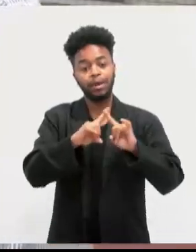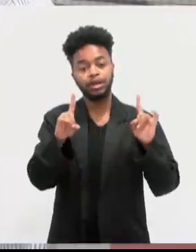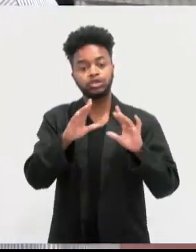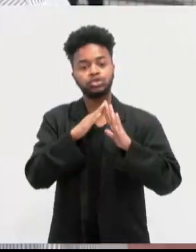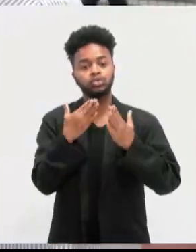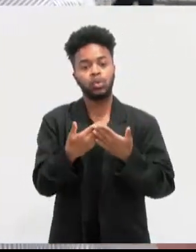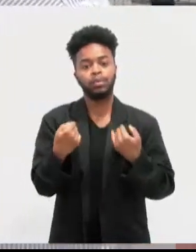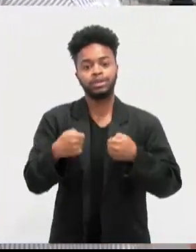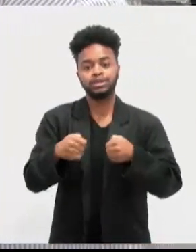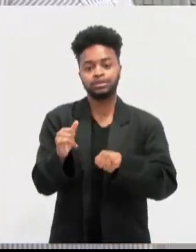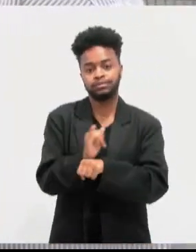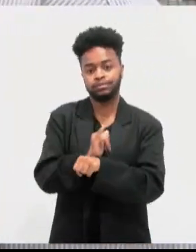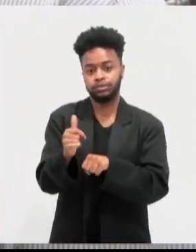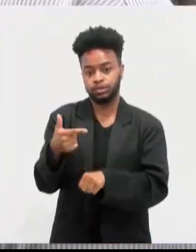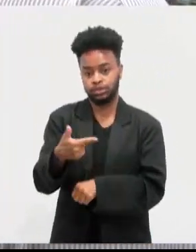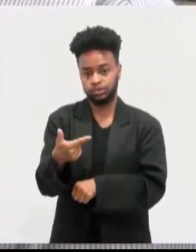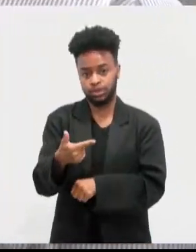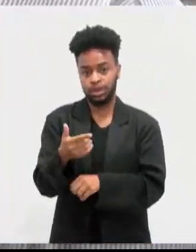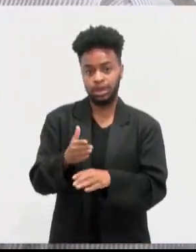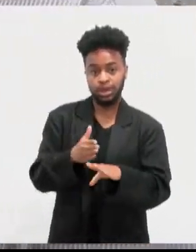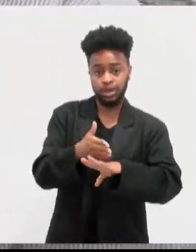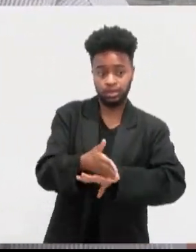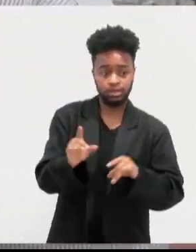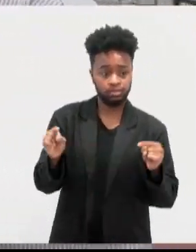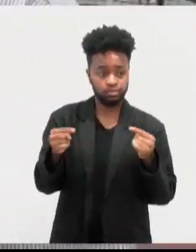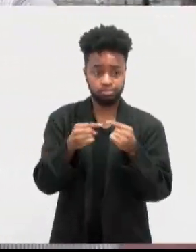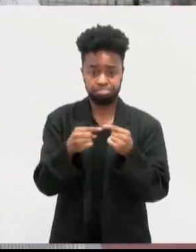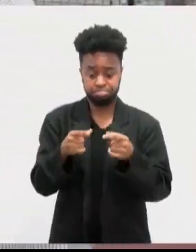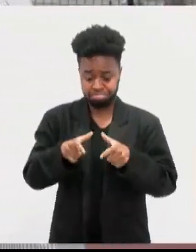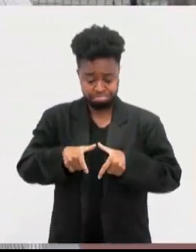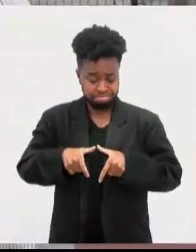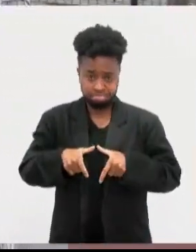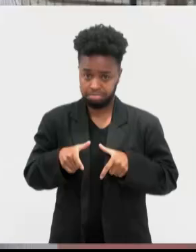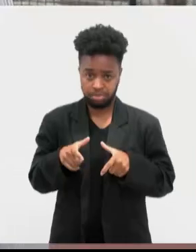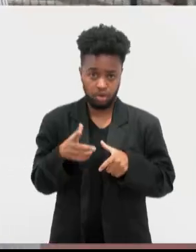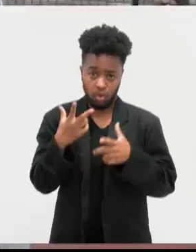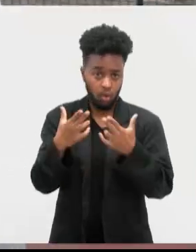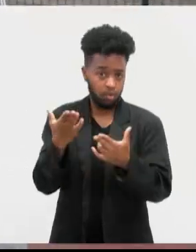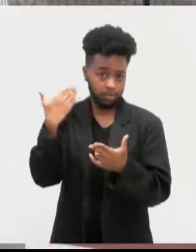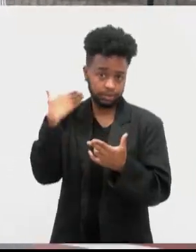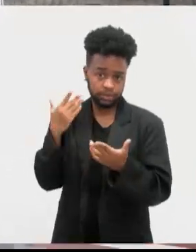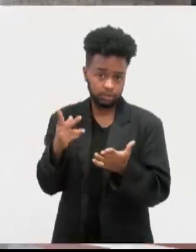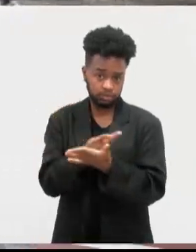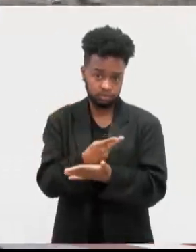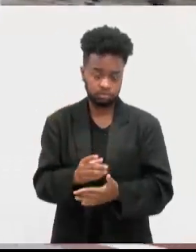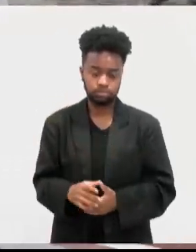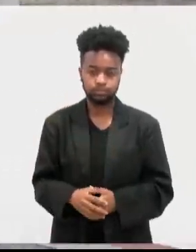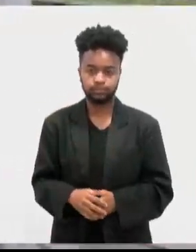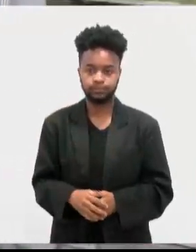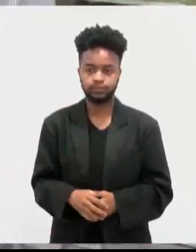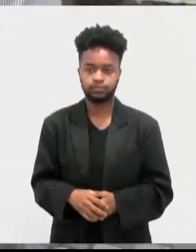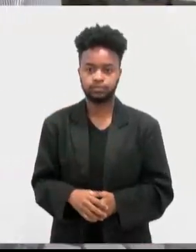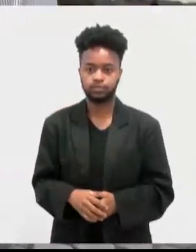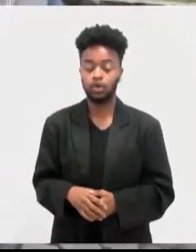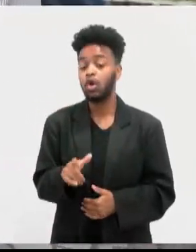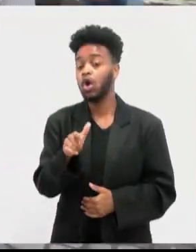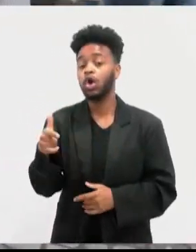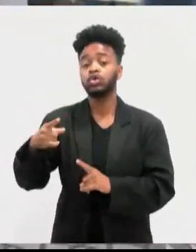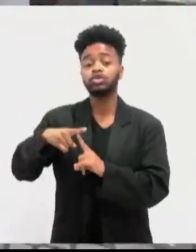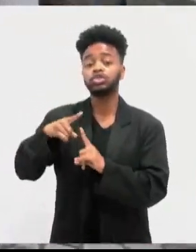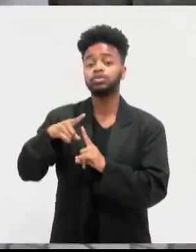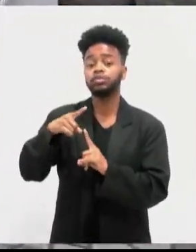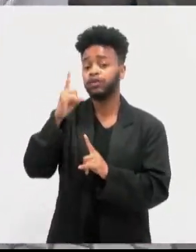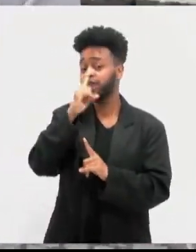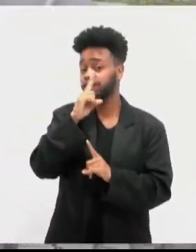B. Entrar através de um reconhecimento, através de um crachá, como era antigamente. Agora, qual é o outro tipo de falha